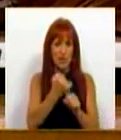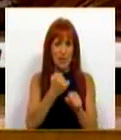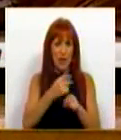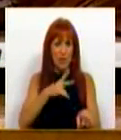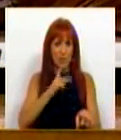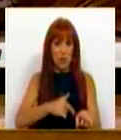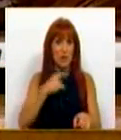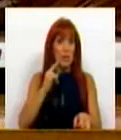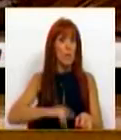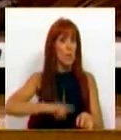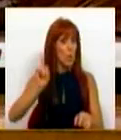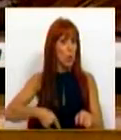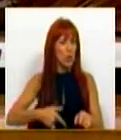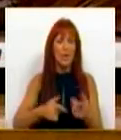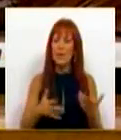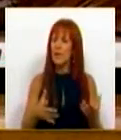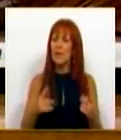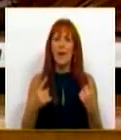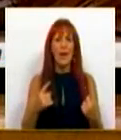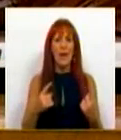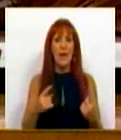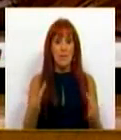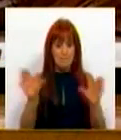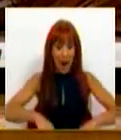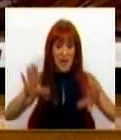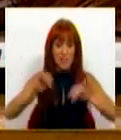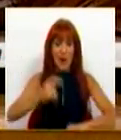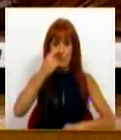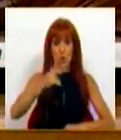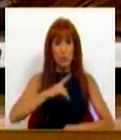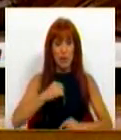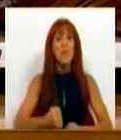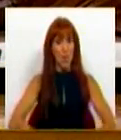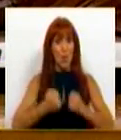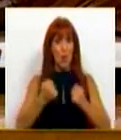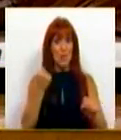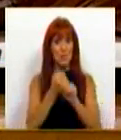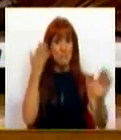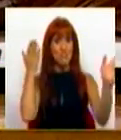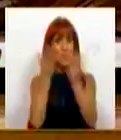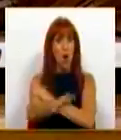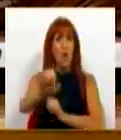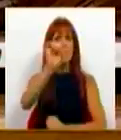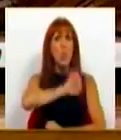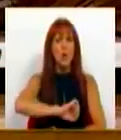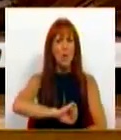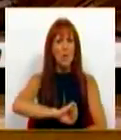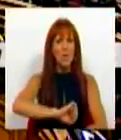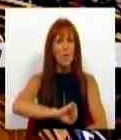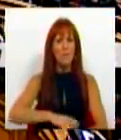portugueses. Felizmente, para cada vez mais portugueses que conseguem um emprego.